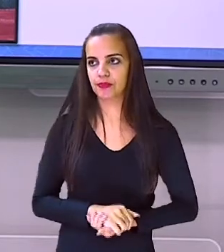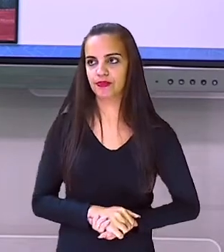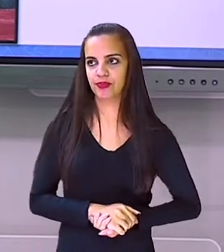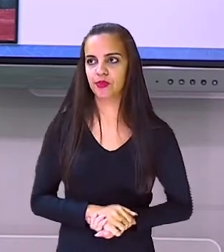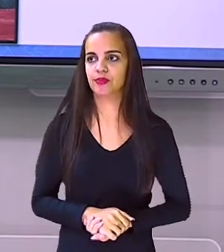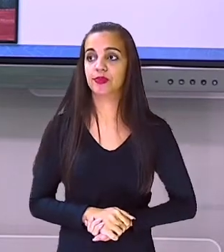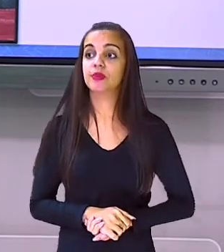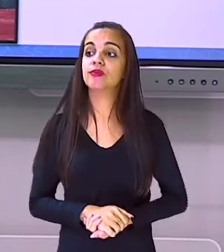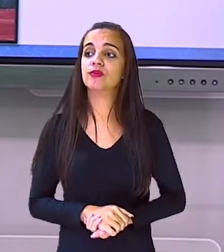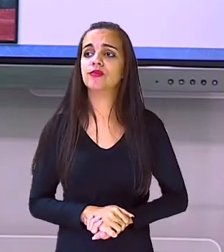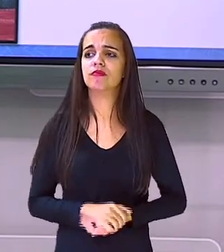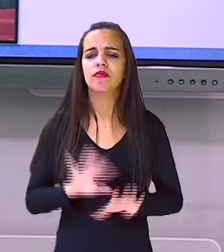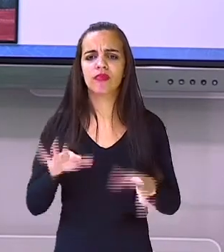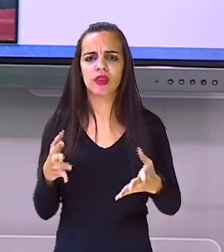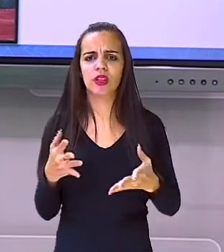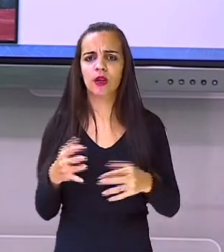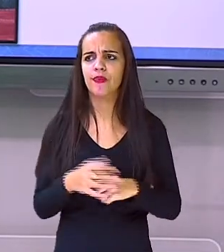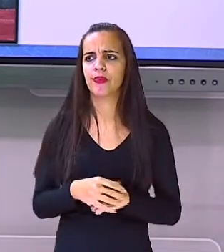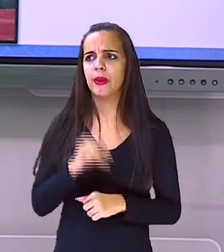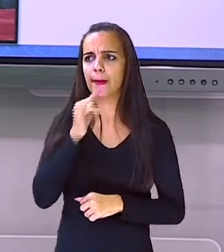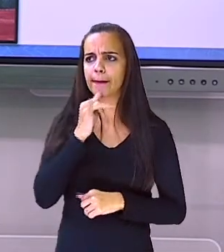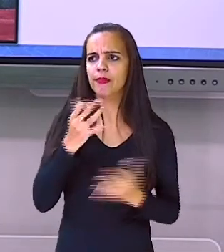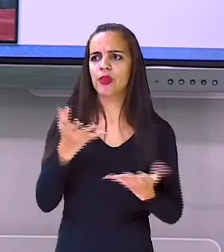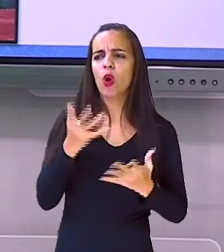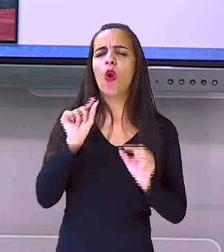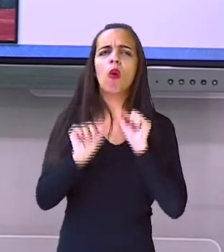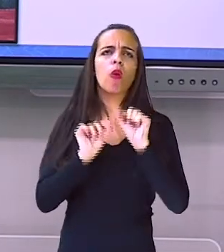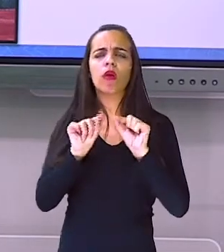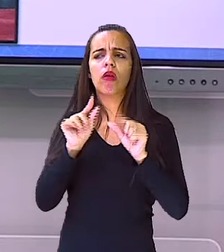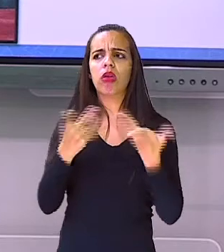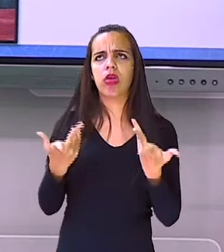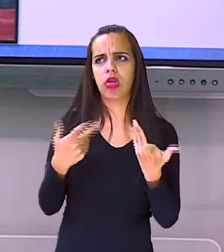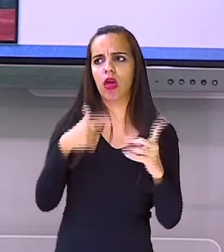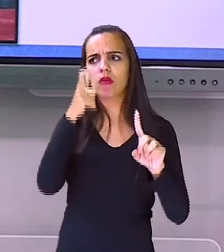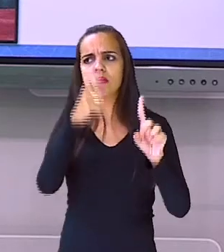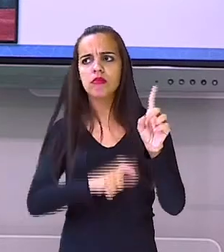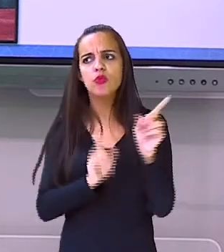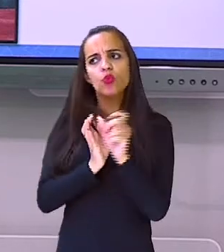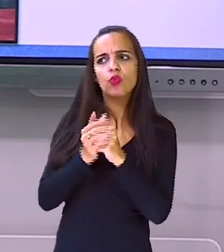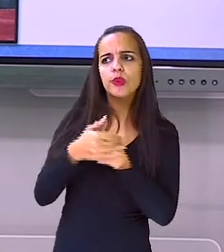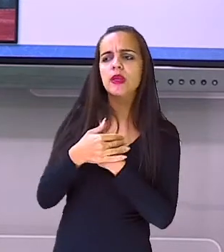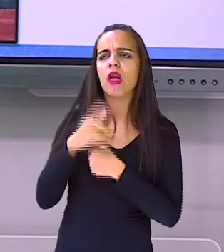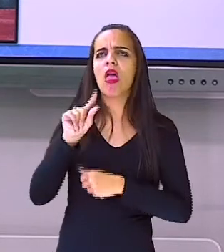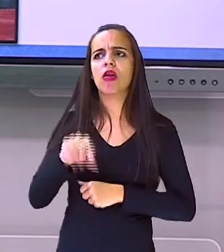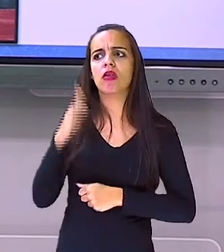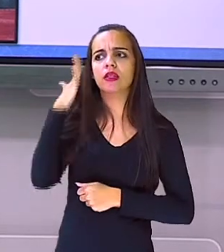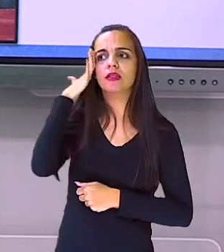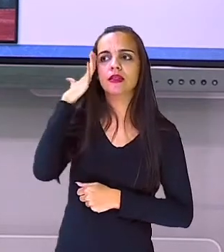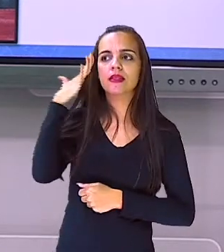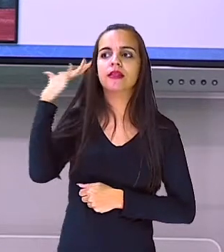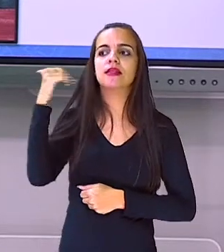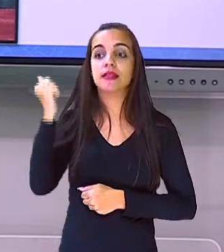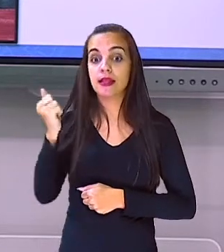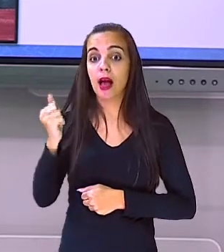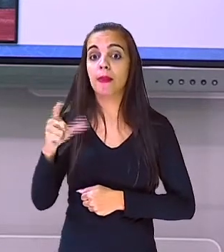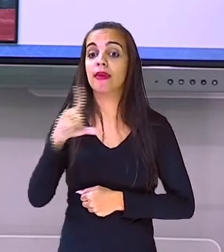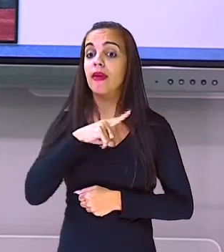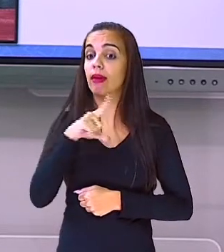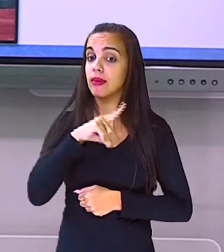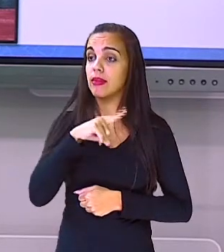ele. Começando aí, o que é o sujeito oculto? Sujeito oculto é aquele que a gente sabe que existe na